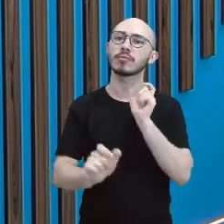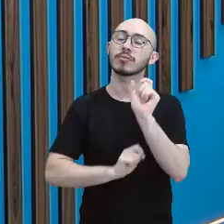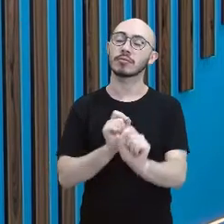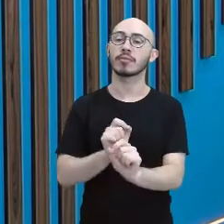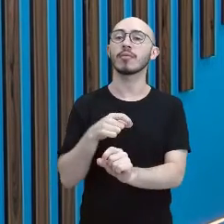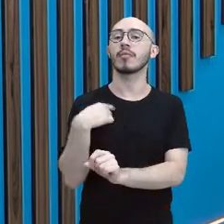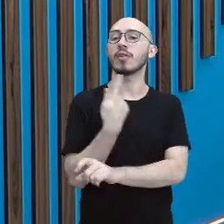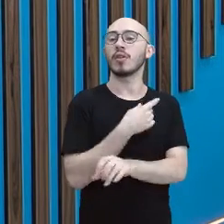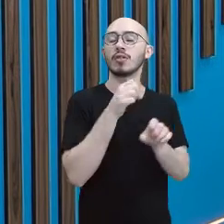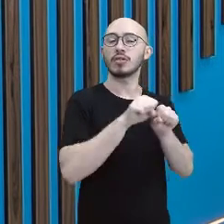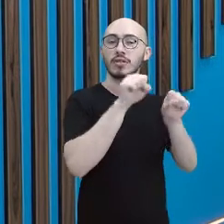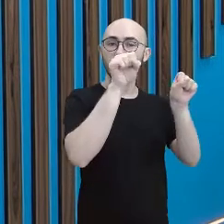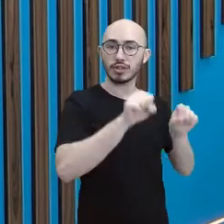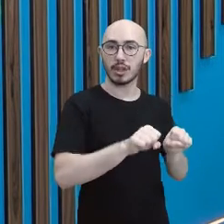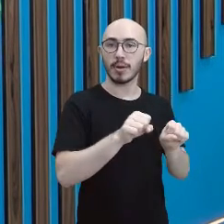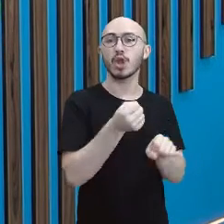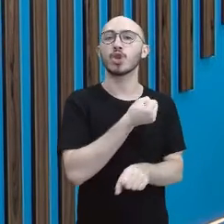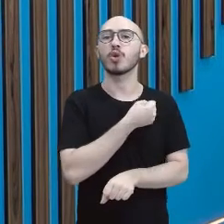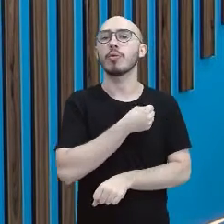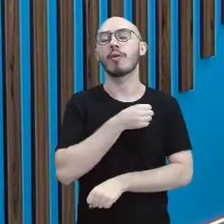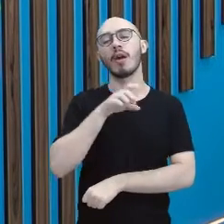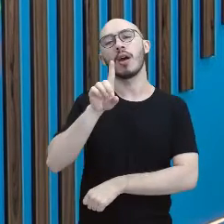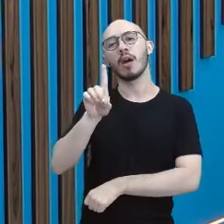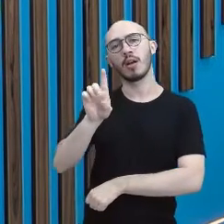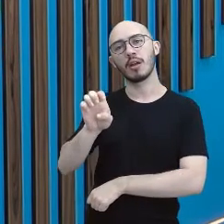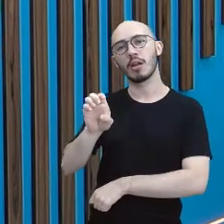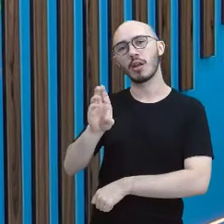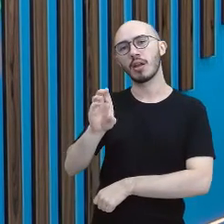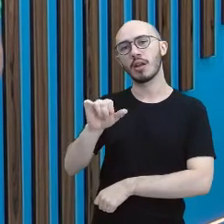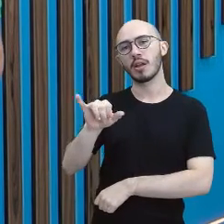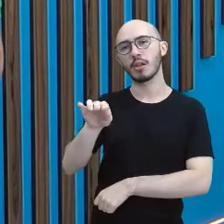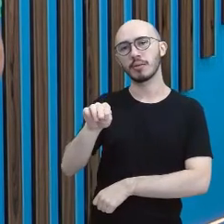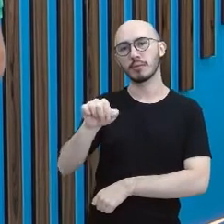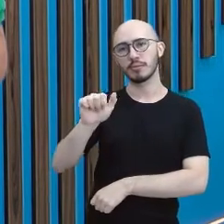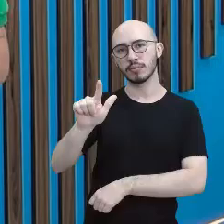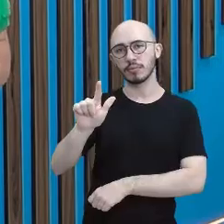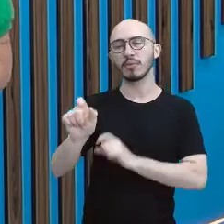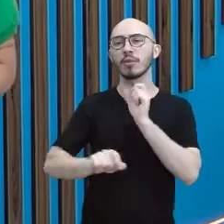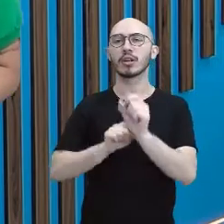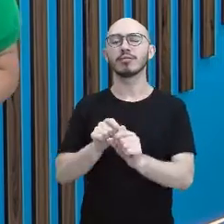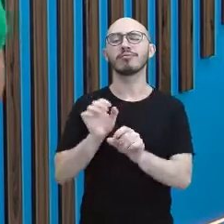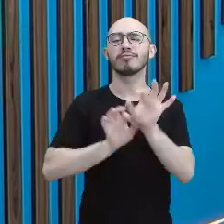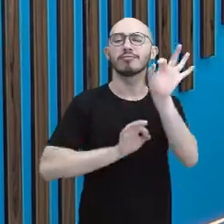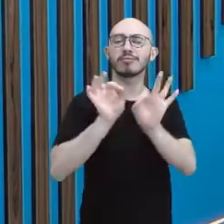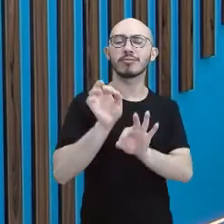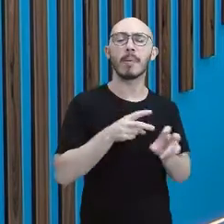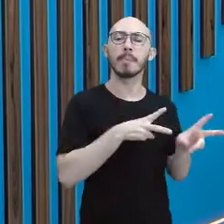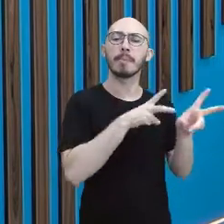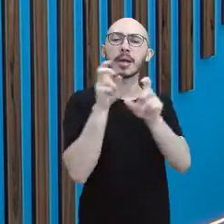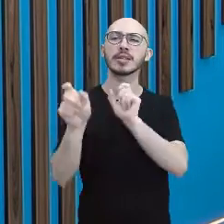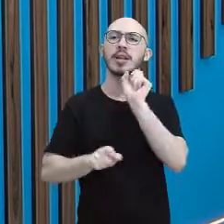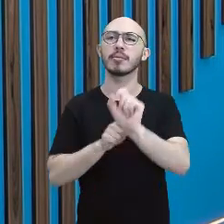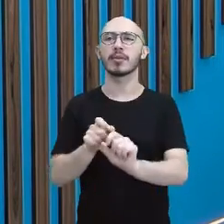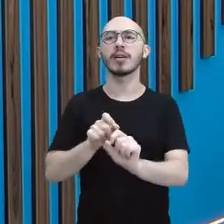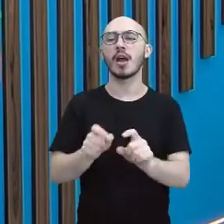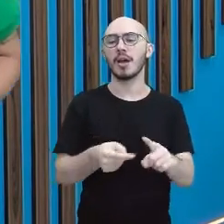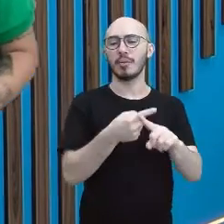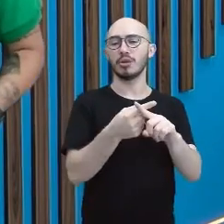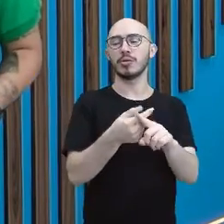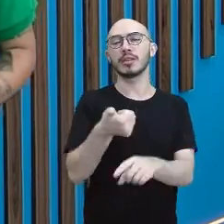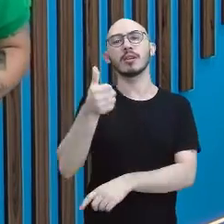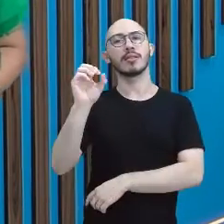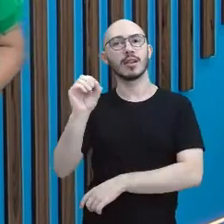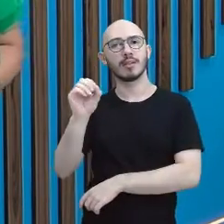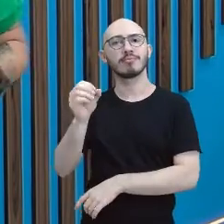sistema de numeração é decimal, porque nessa organização a gente vai perceber que a multiplicação por 10, ela vai